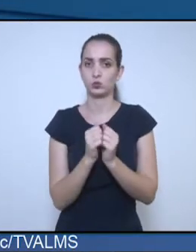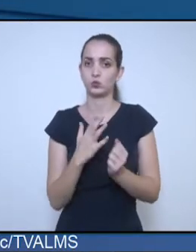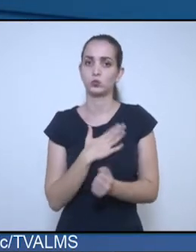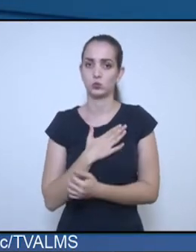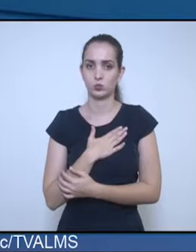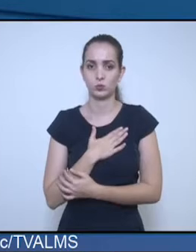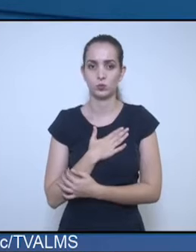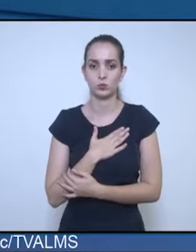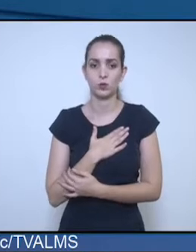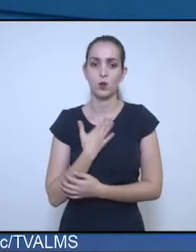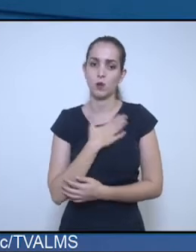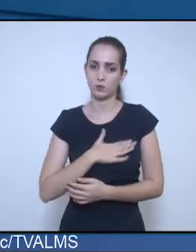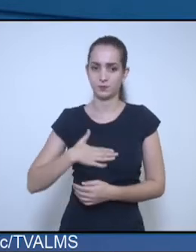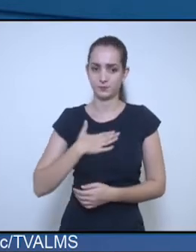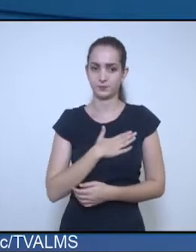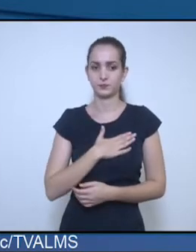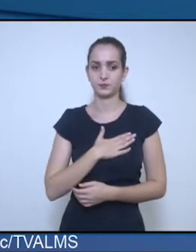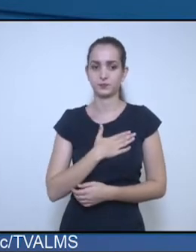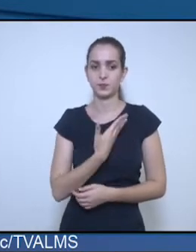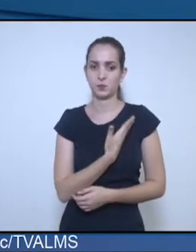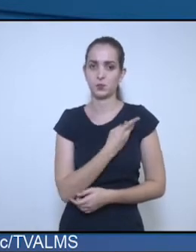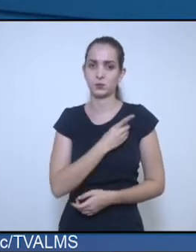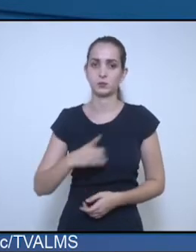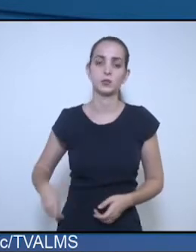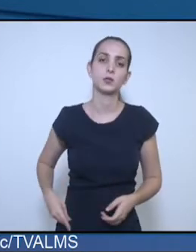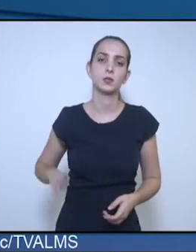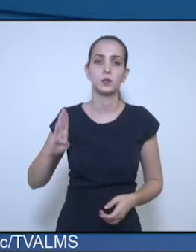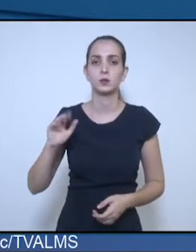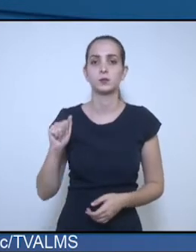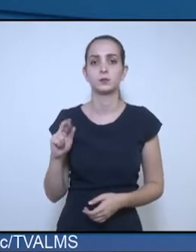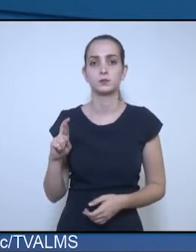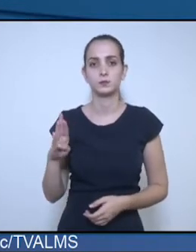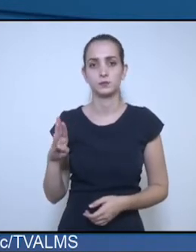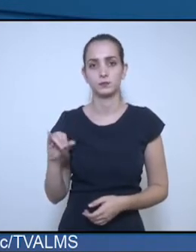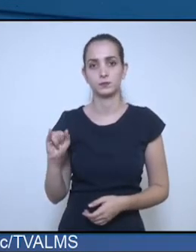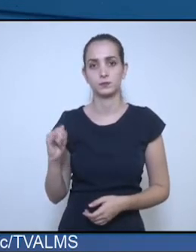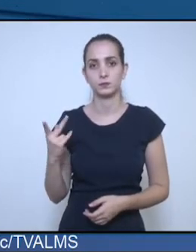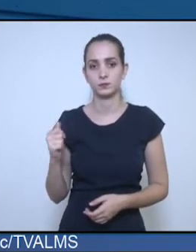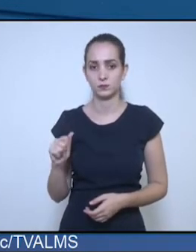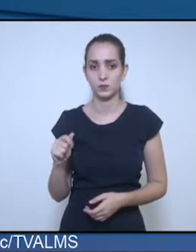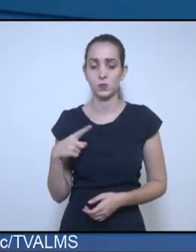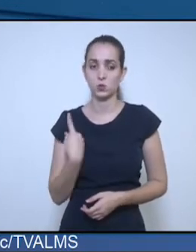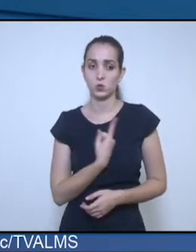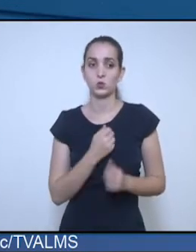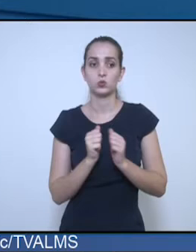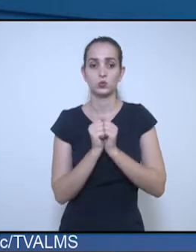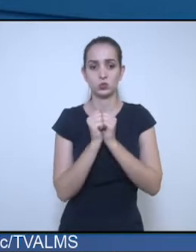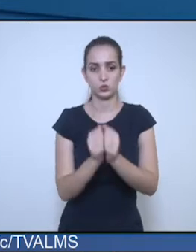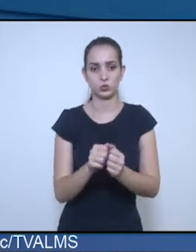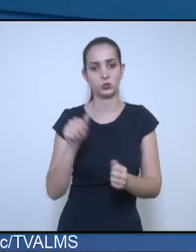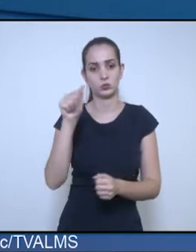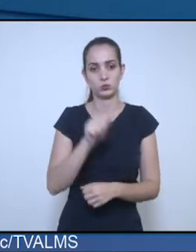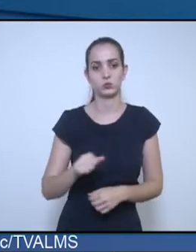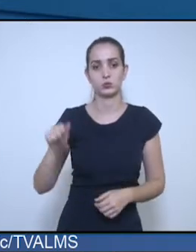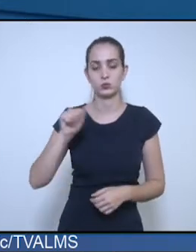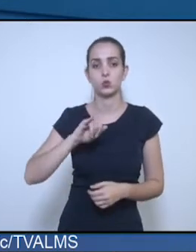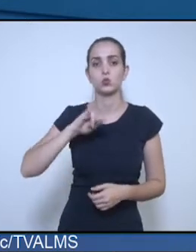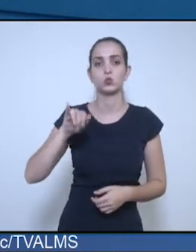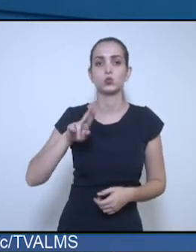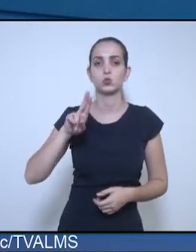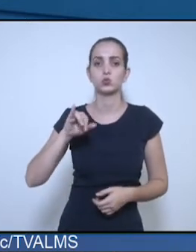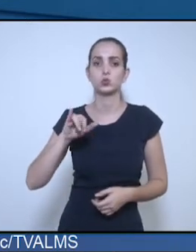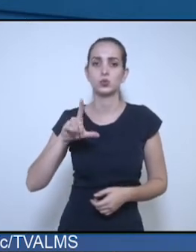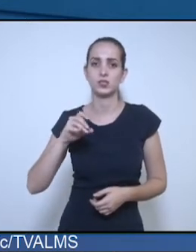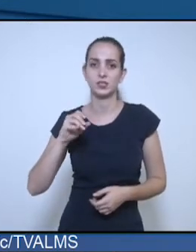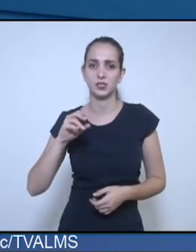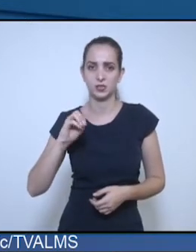querido colega deputado Barbosinha, nós estivemos na associação de Juliano Varela. Eu